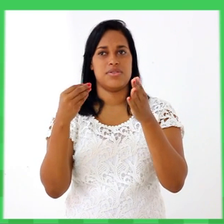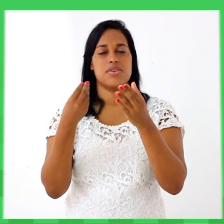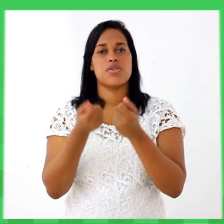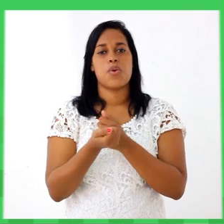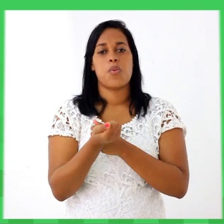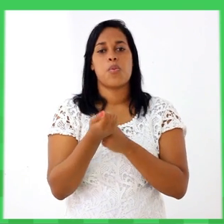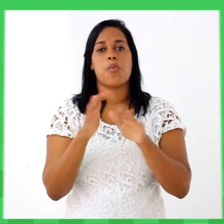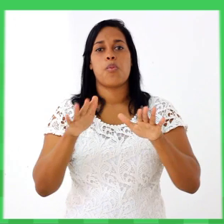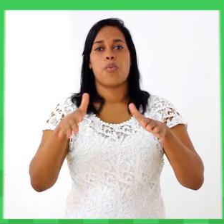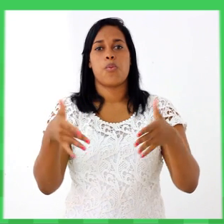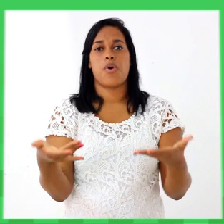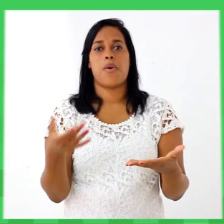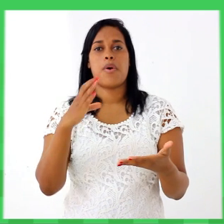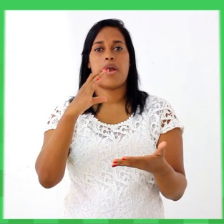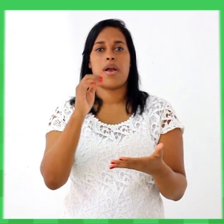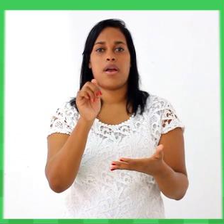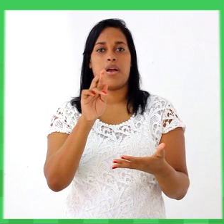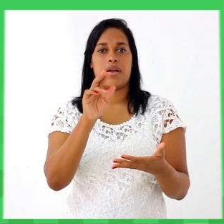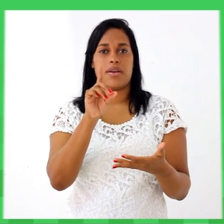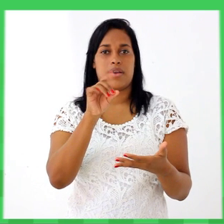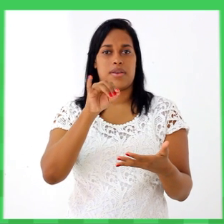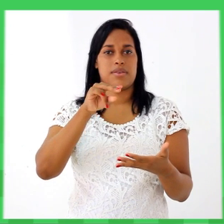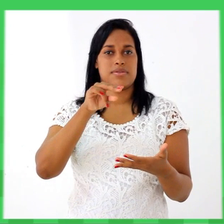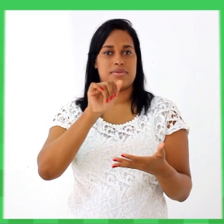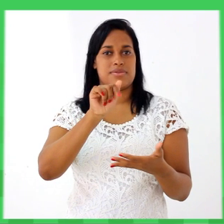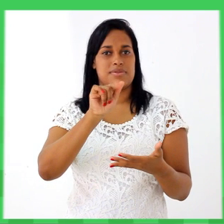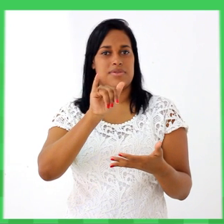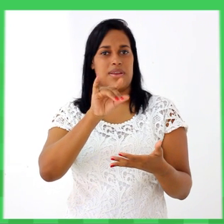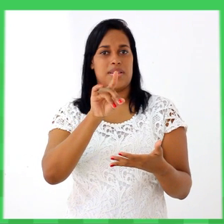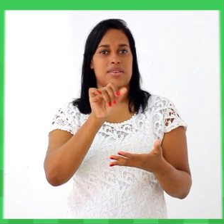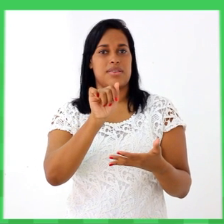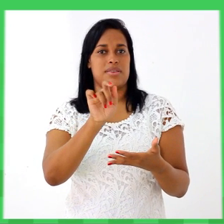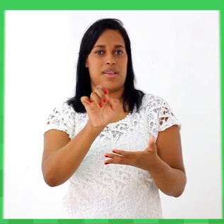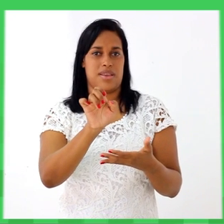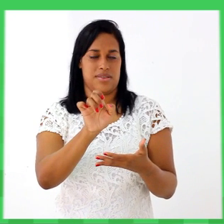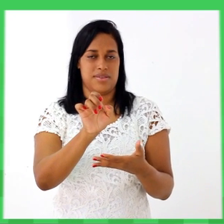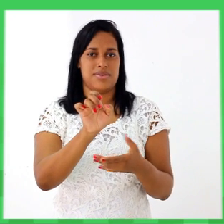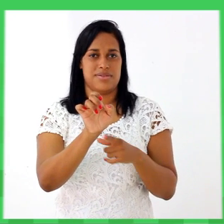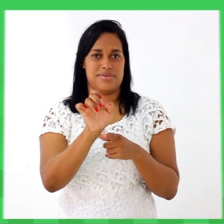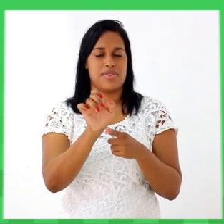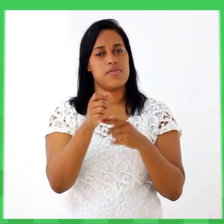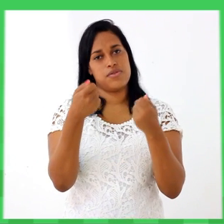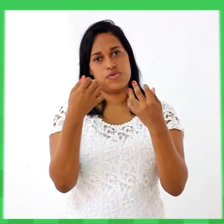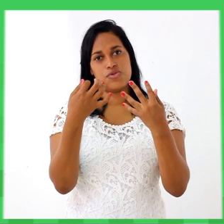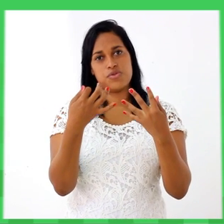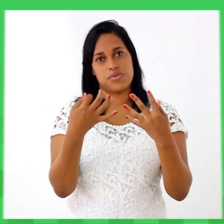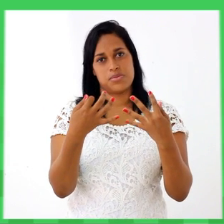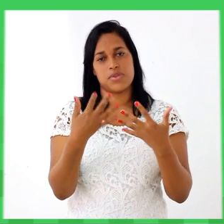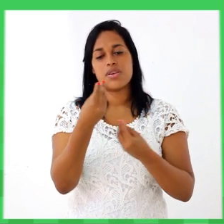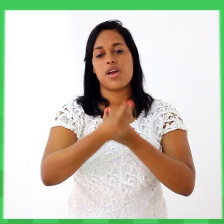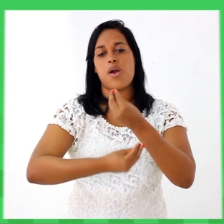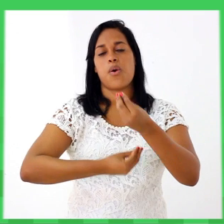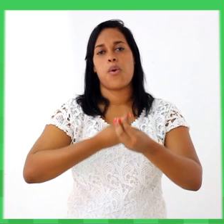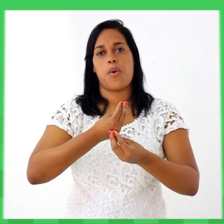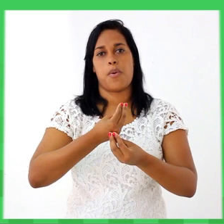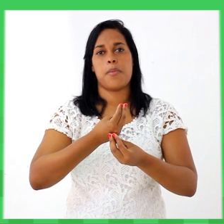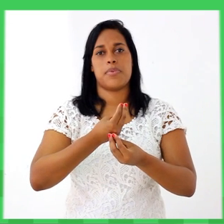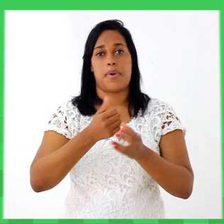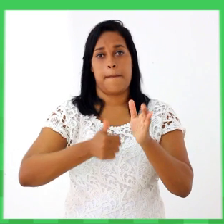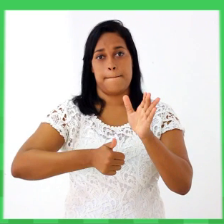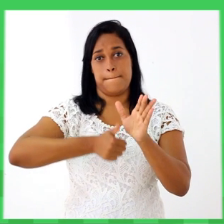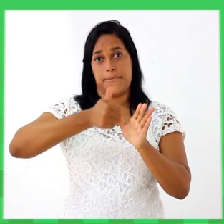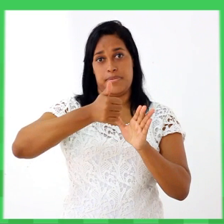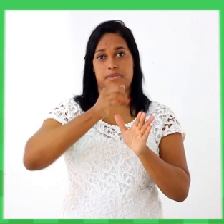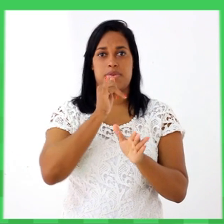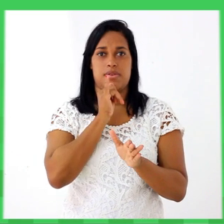qual é a cardinalidade de quem para quem? Isso às vezes confunde, mas eu vou explicar aqui como é que você tem que ler. No primeiro